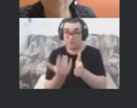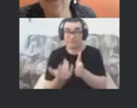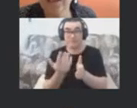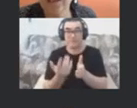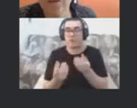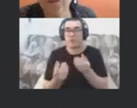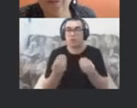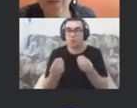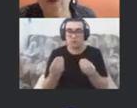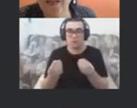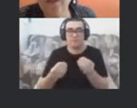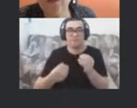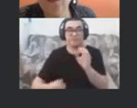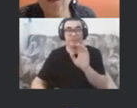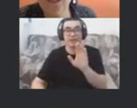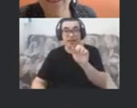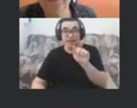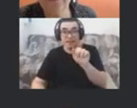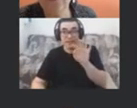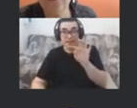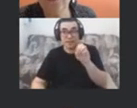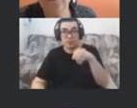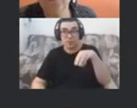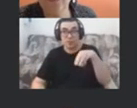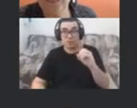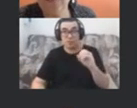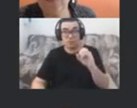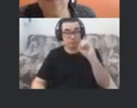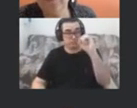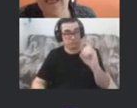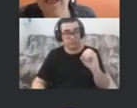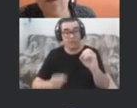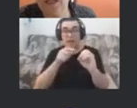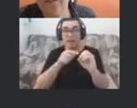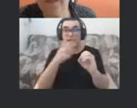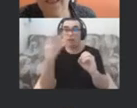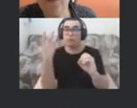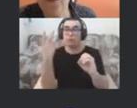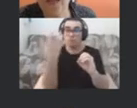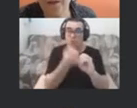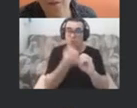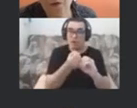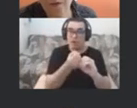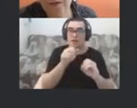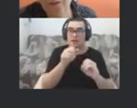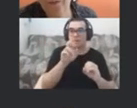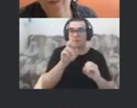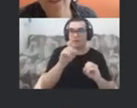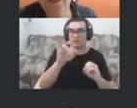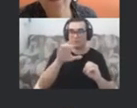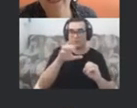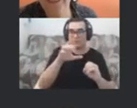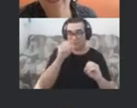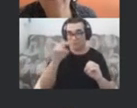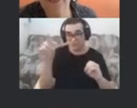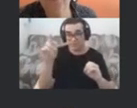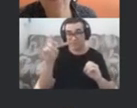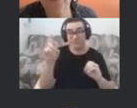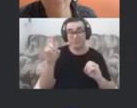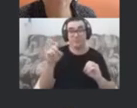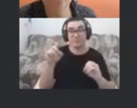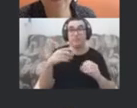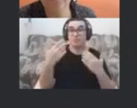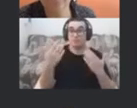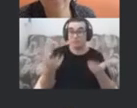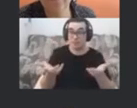a absorção de radiação pelo átomo. Então, nós temos que atomizar os elementos nas amostras para